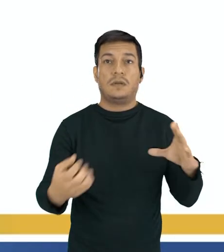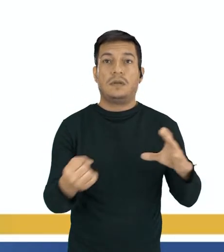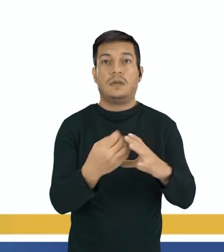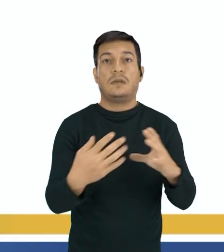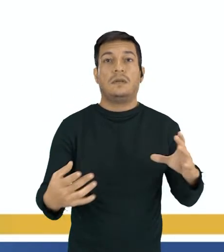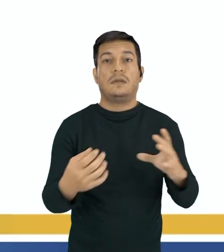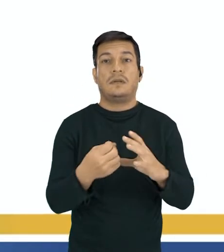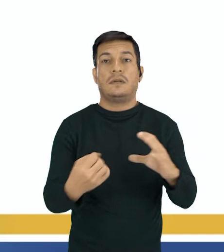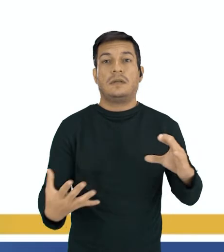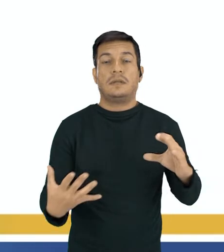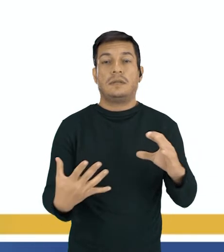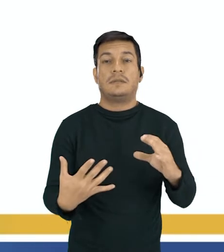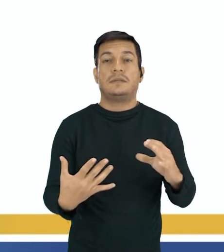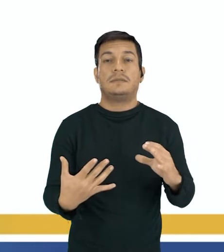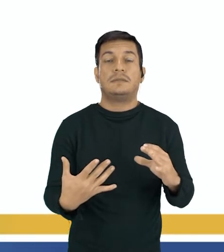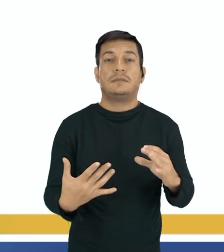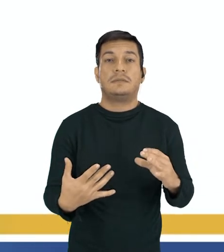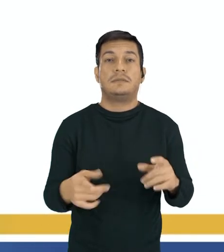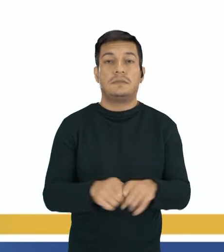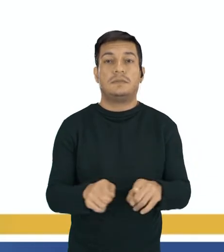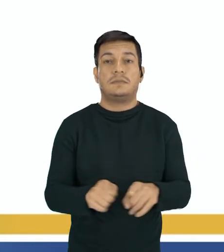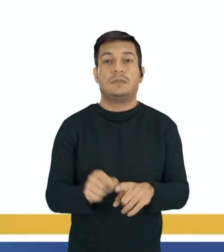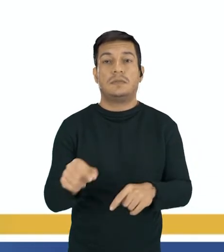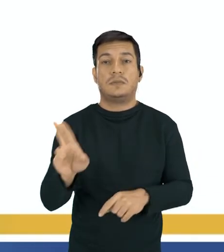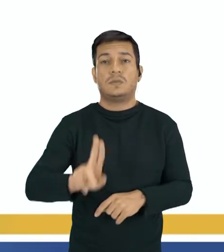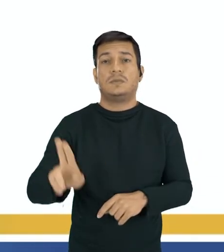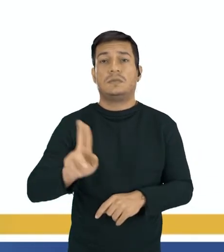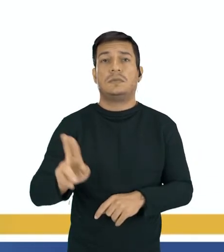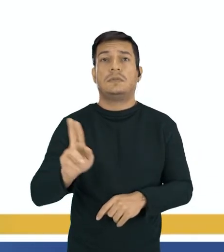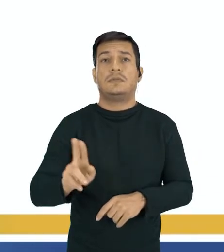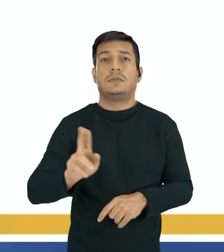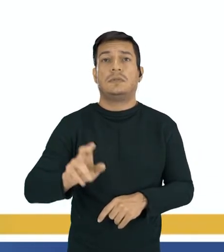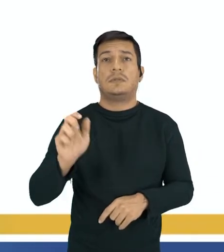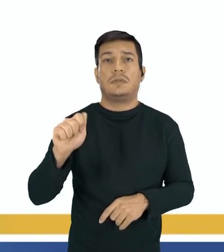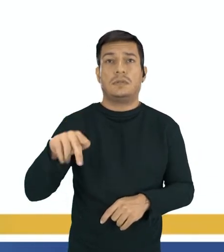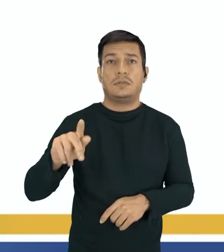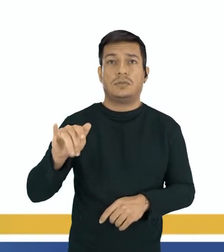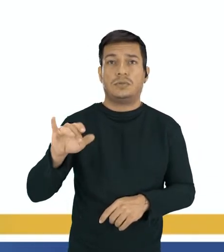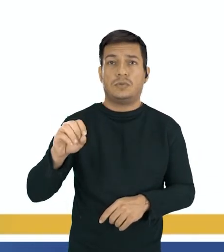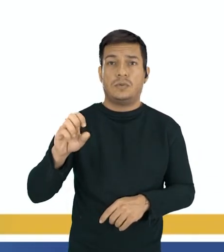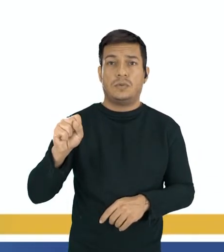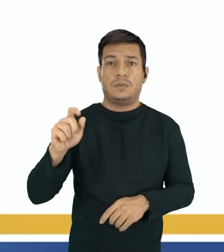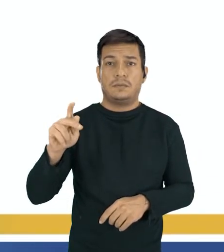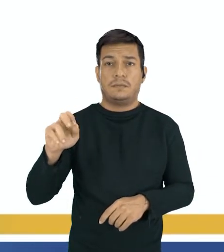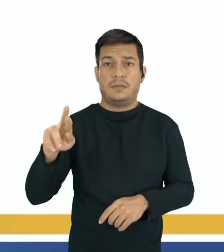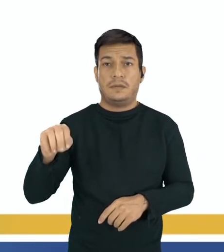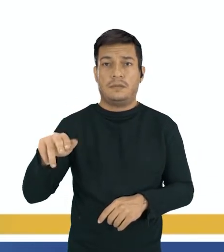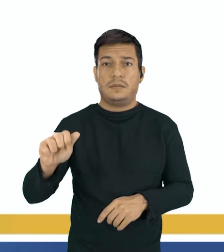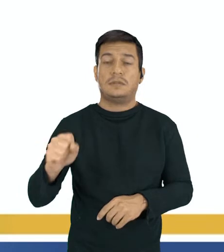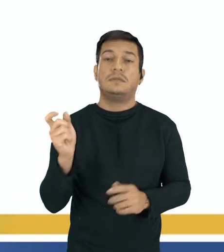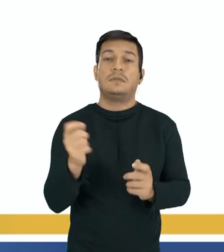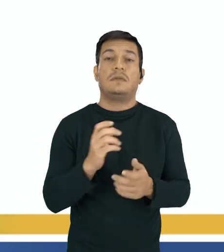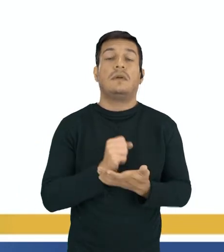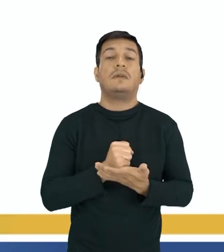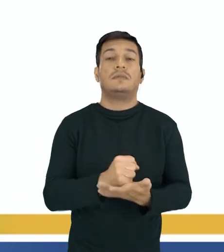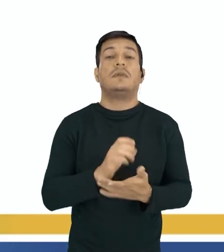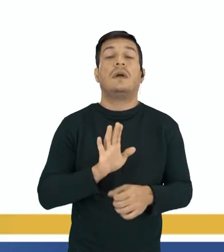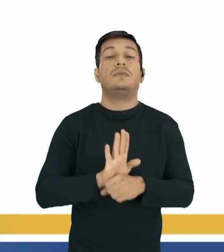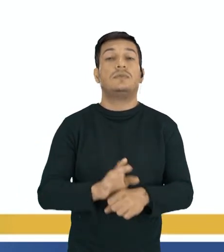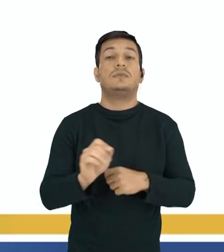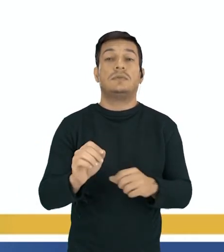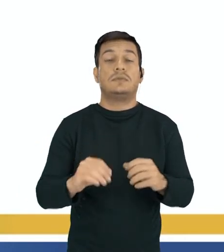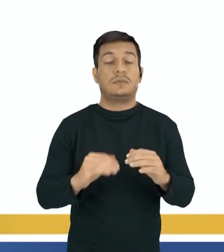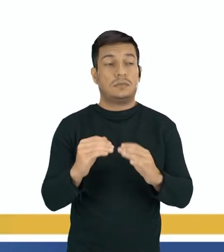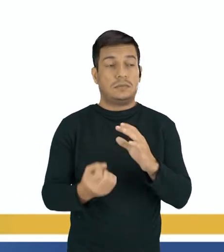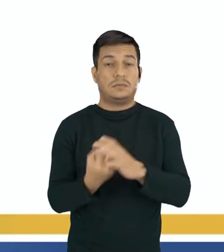características que também são utilizadas pelas angiospermas, que ajudam no sucesso